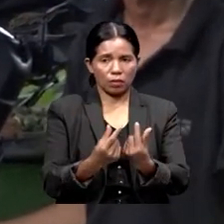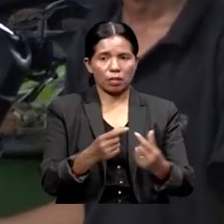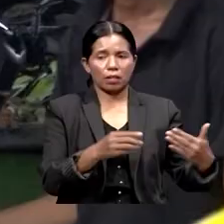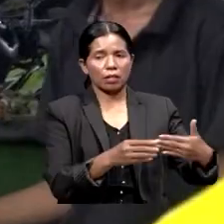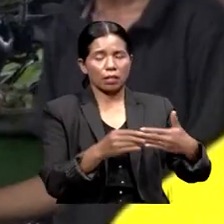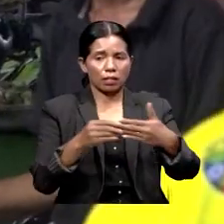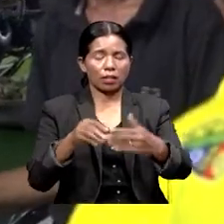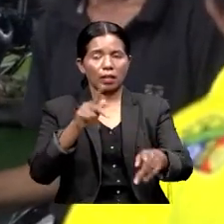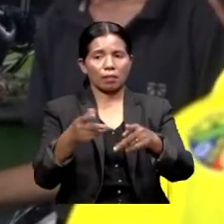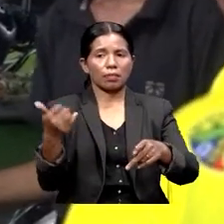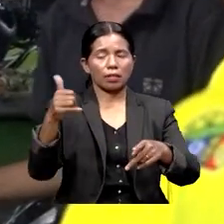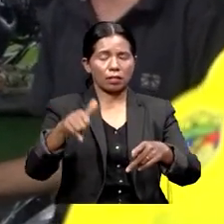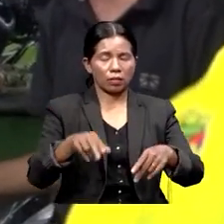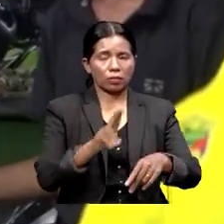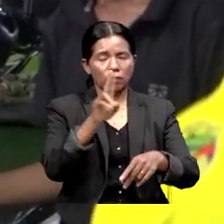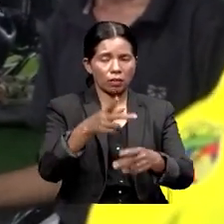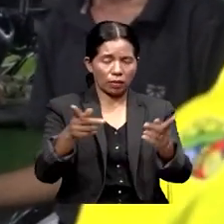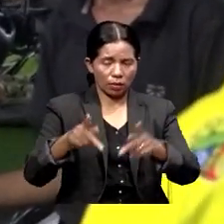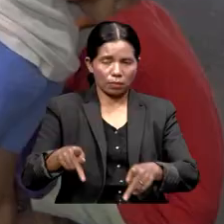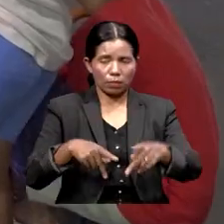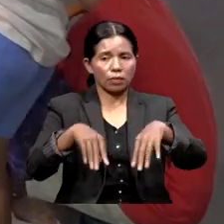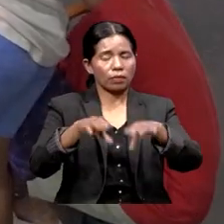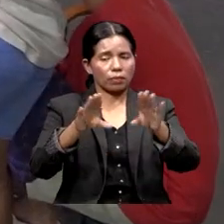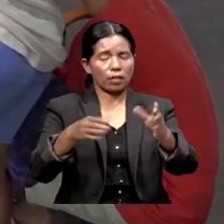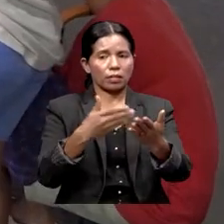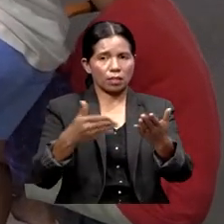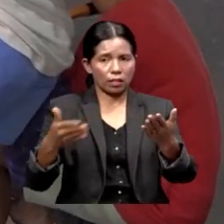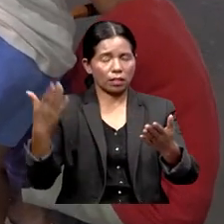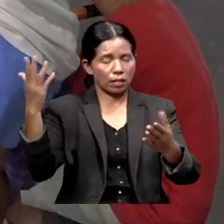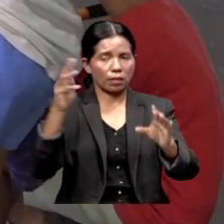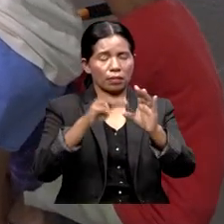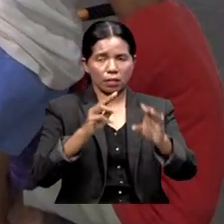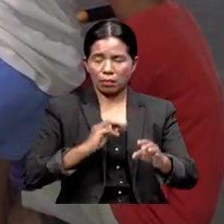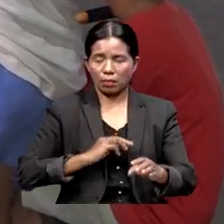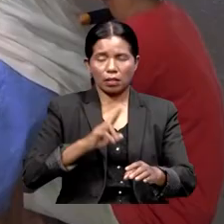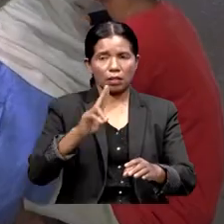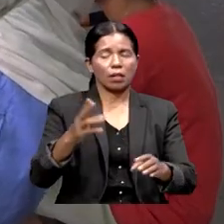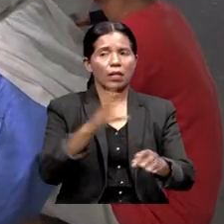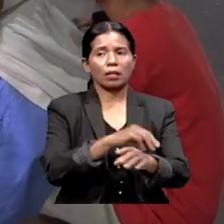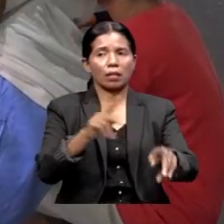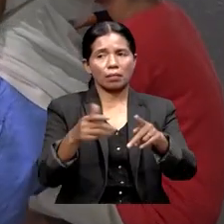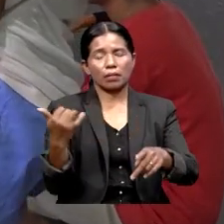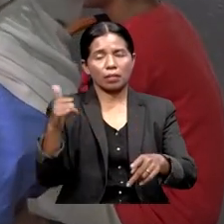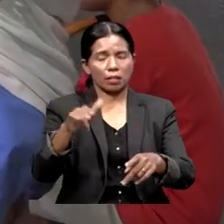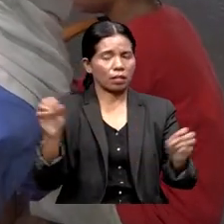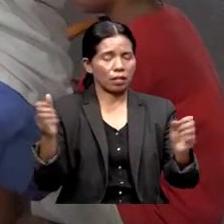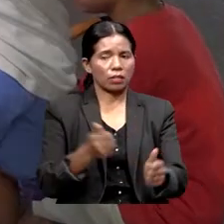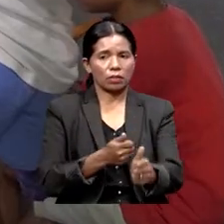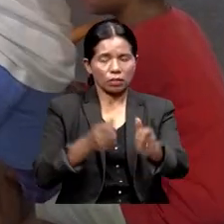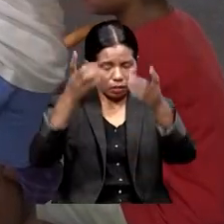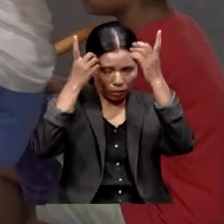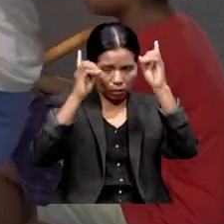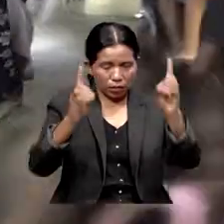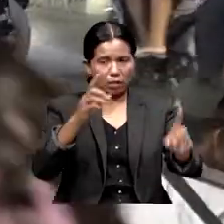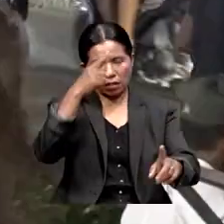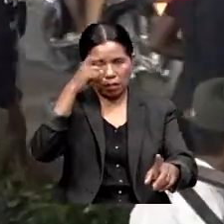organiza vendedor Sira Nebe ocupa espaço público, onde ba concentra e a mercado Marleuana. Bebe vendedor Sira Nela cumpre decisão, né? Também